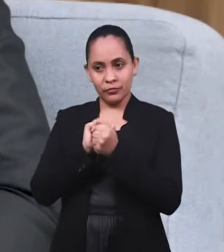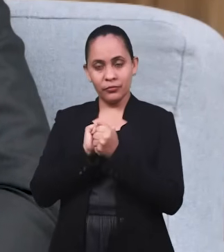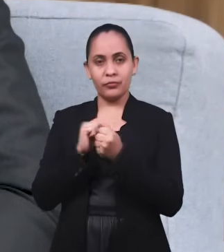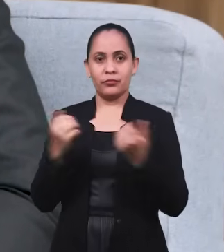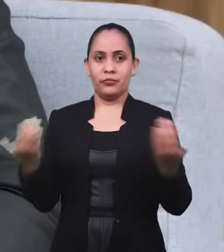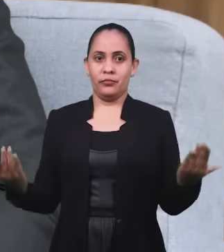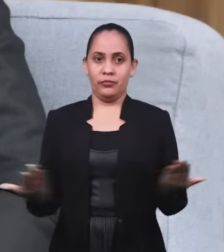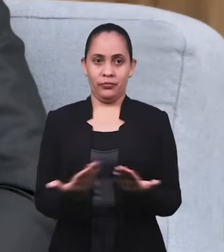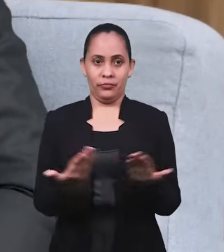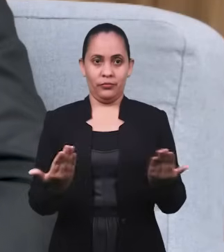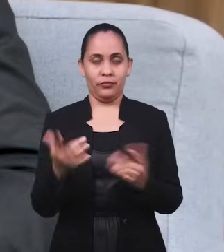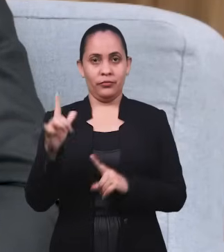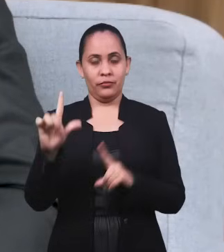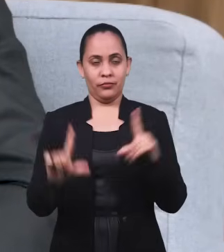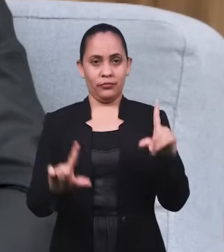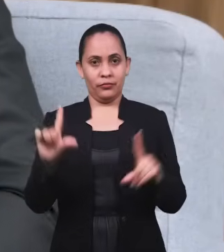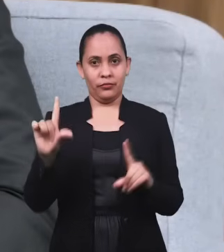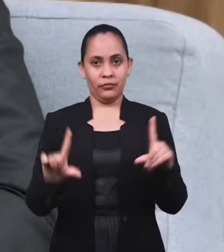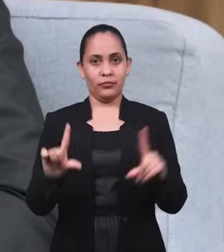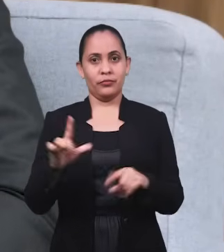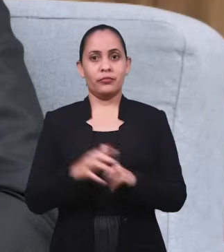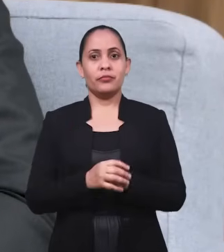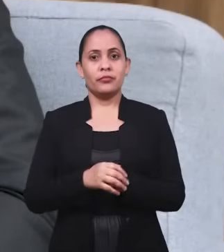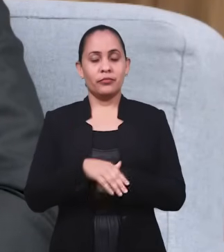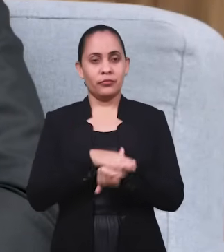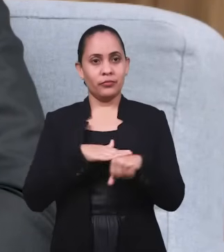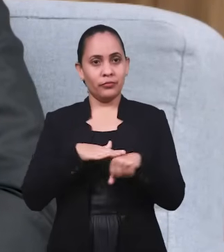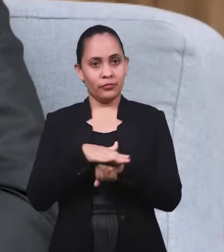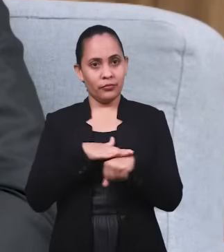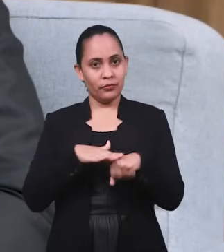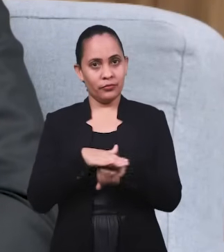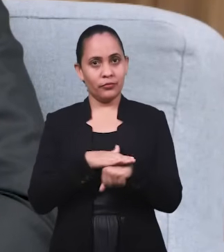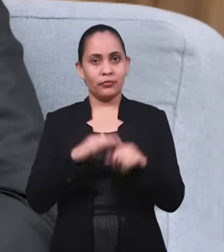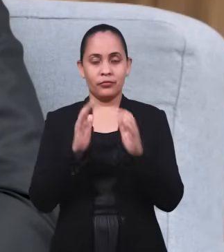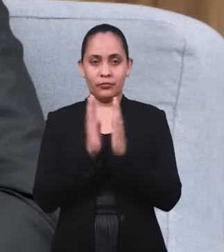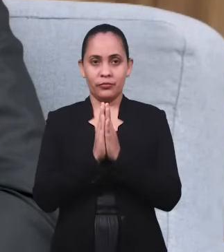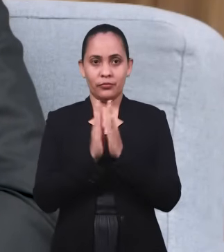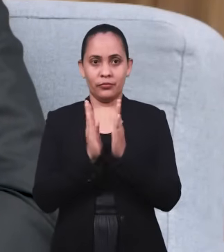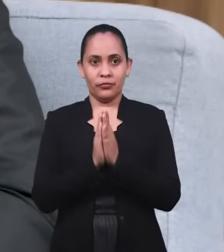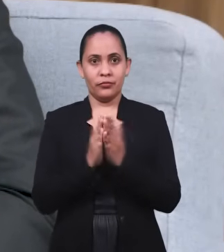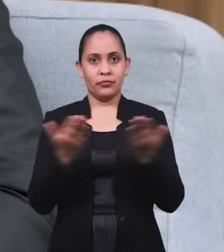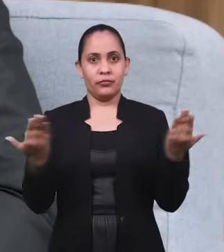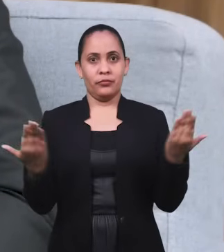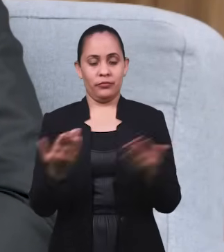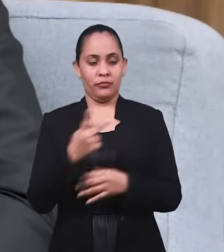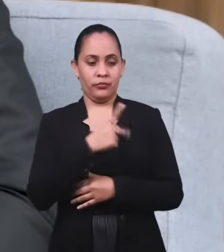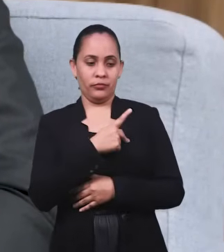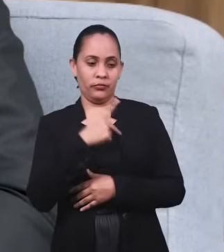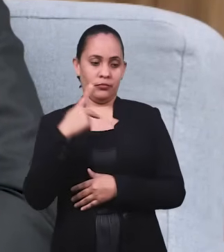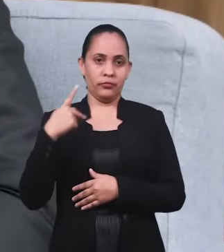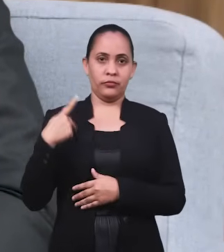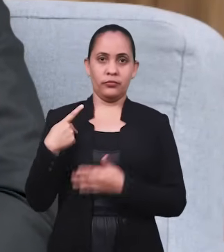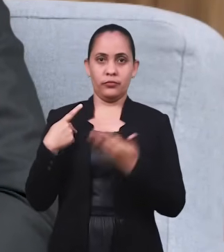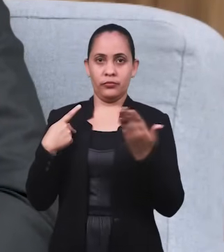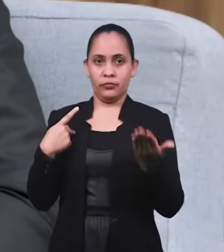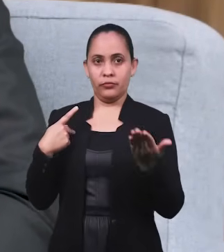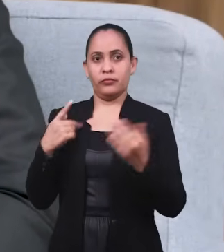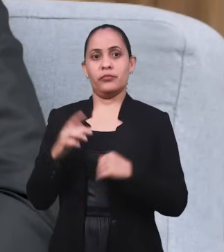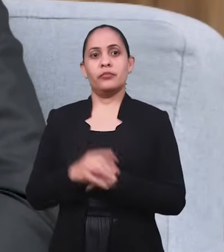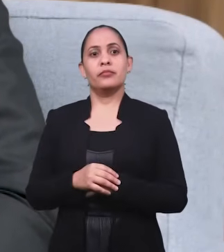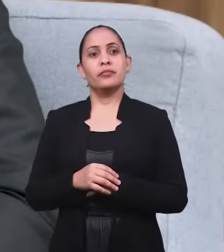aqui nesta edição deste programa para conversar sobre oração. Estamos aqui com o pastor